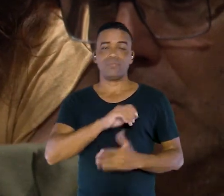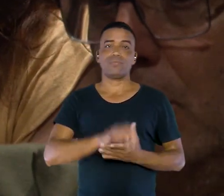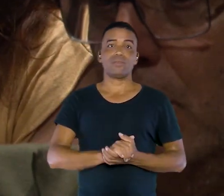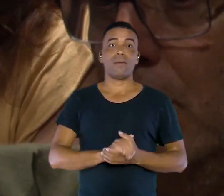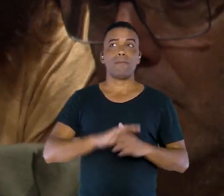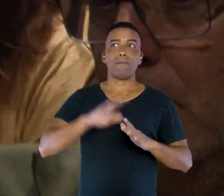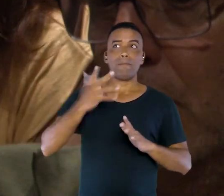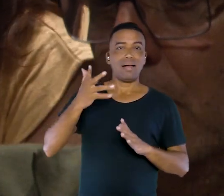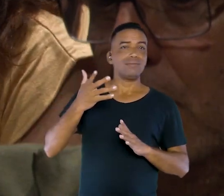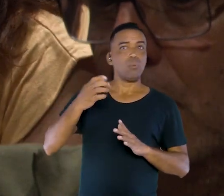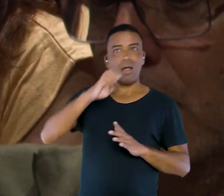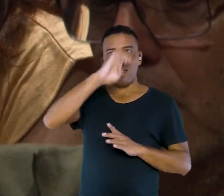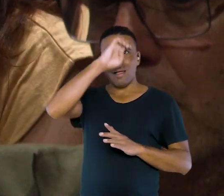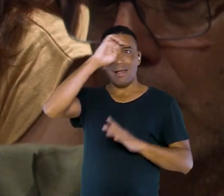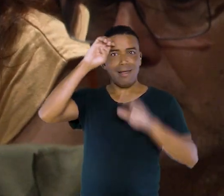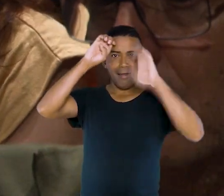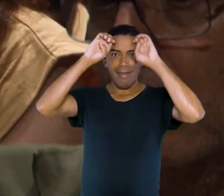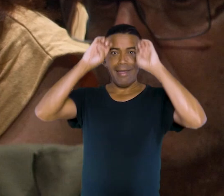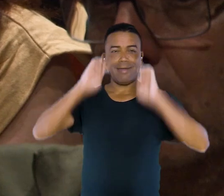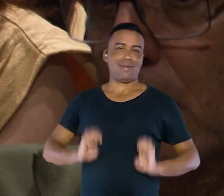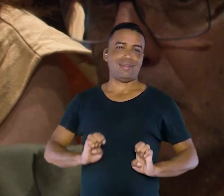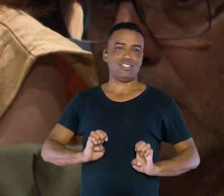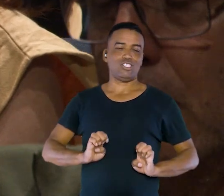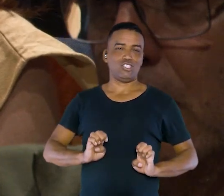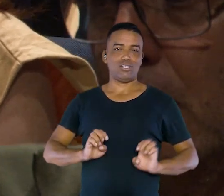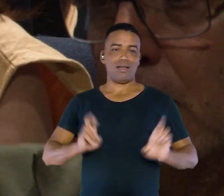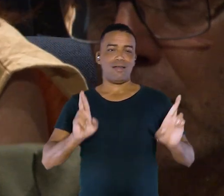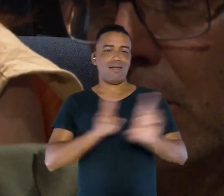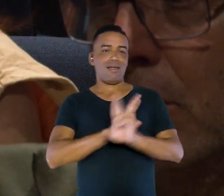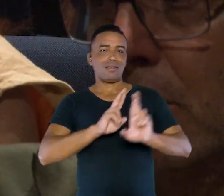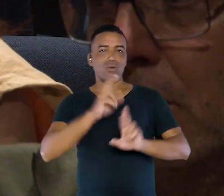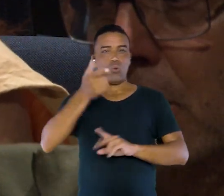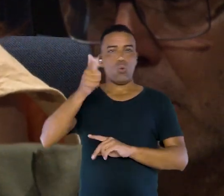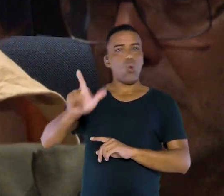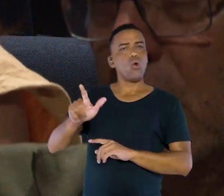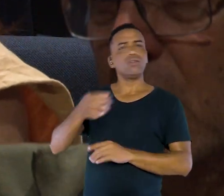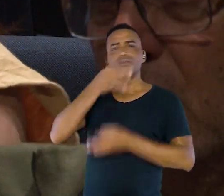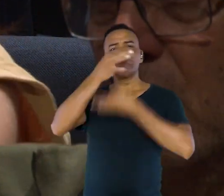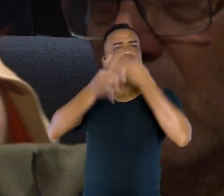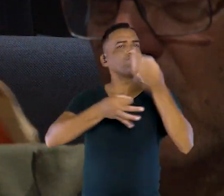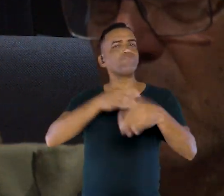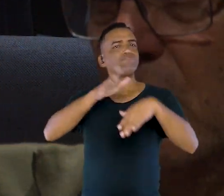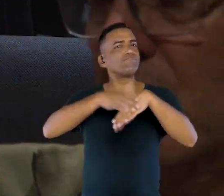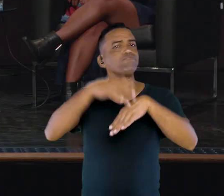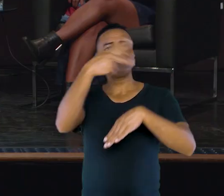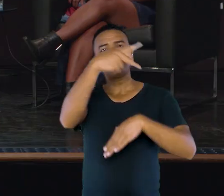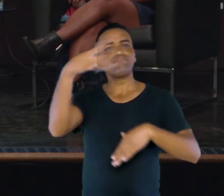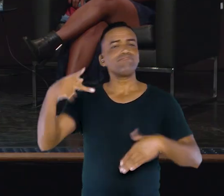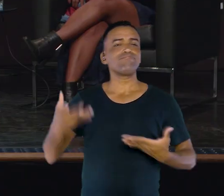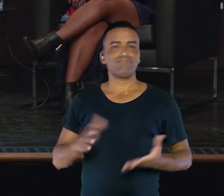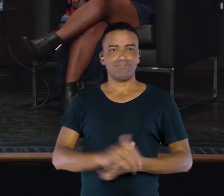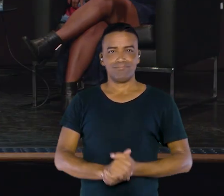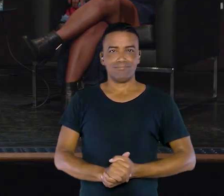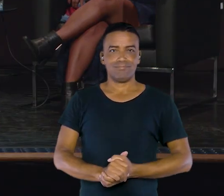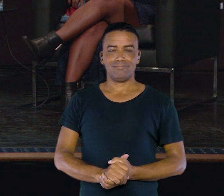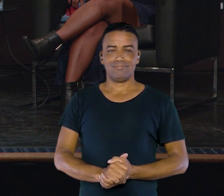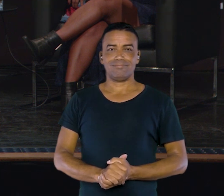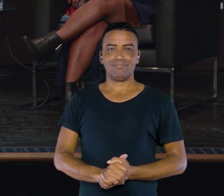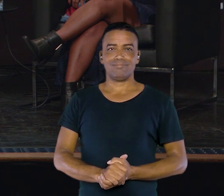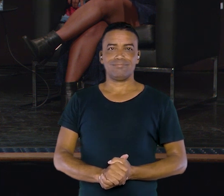mas é uma outra ética, né, de relação. O que vocês acham disso?